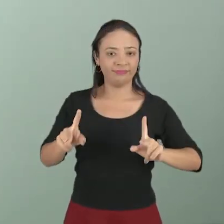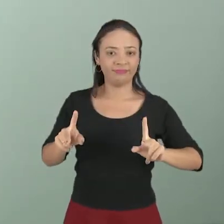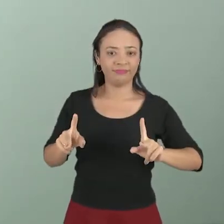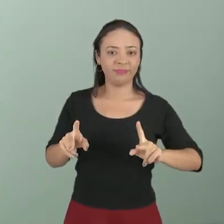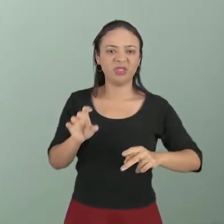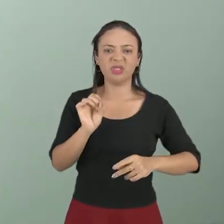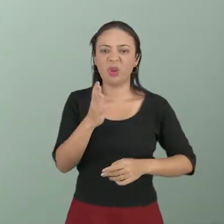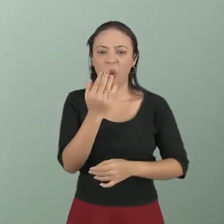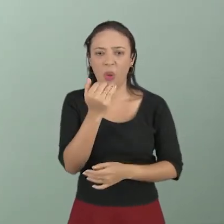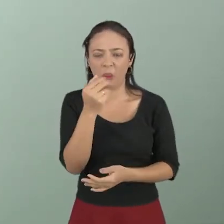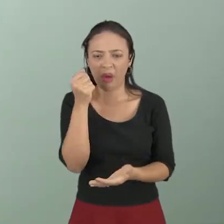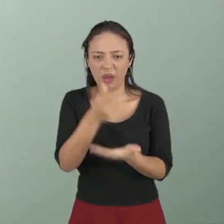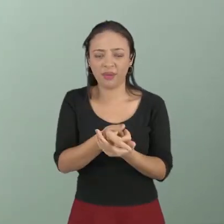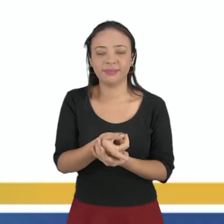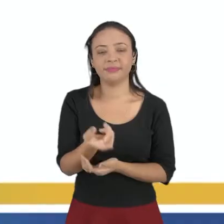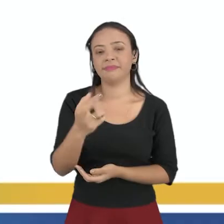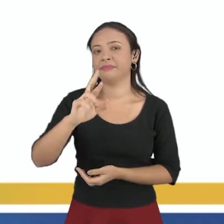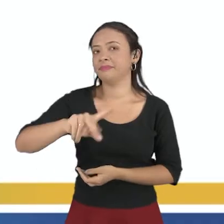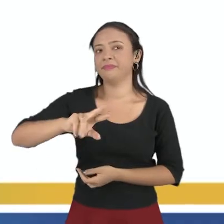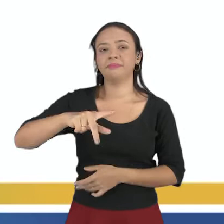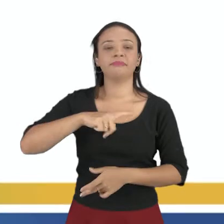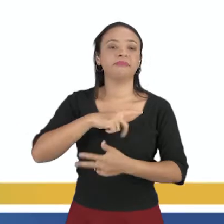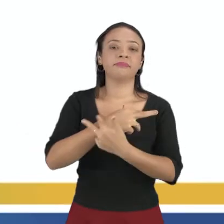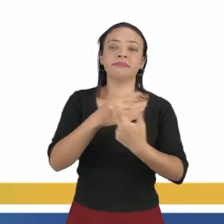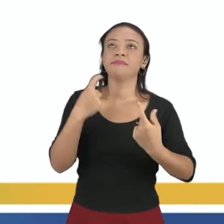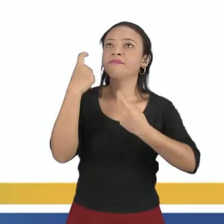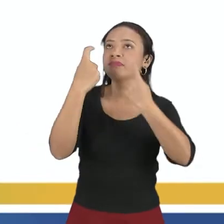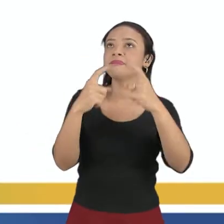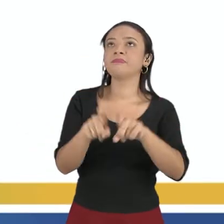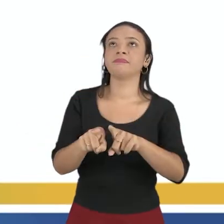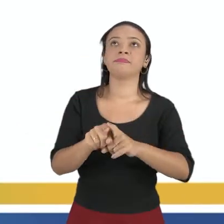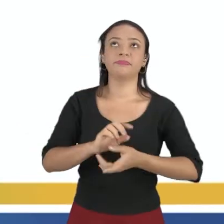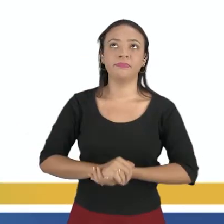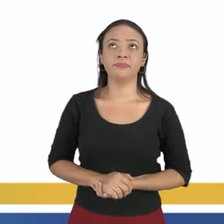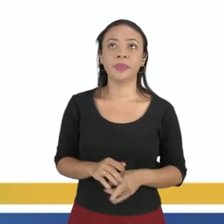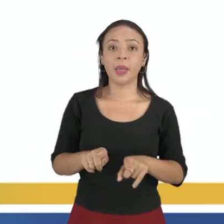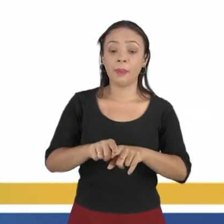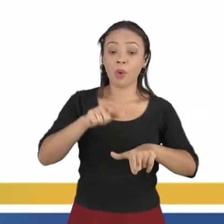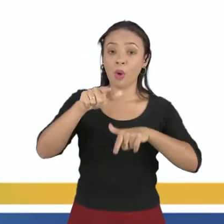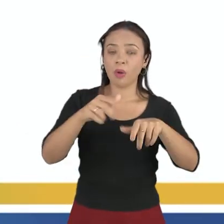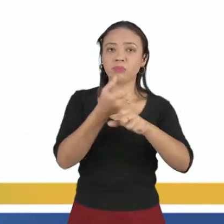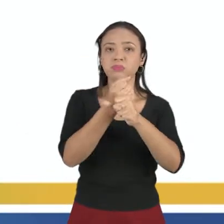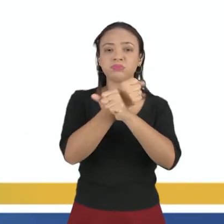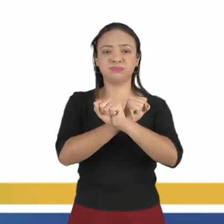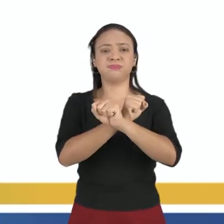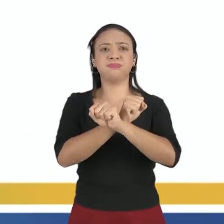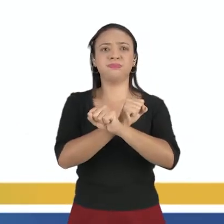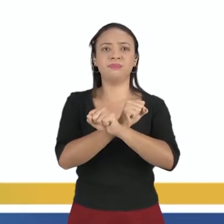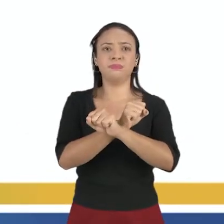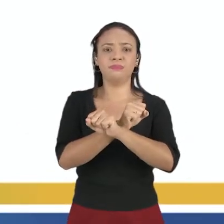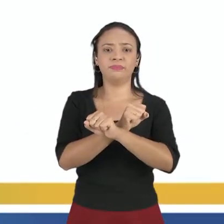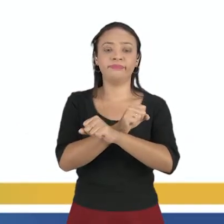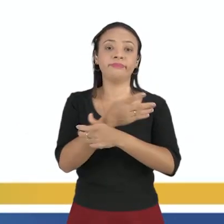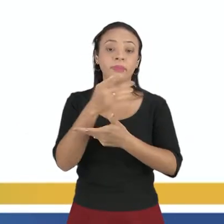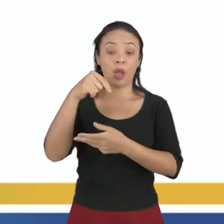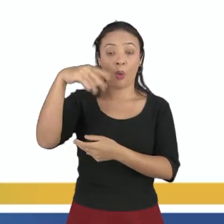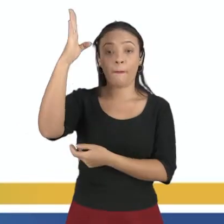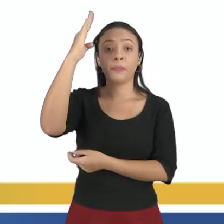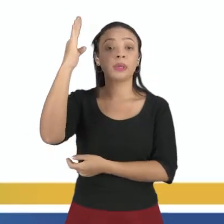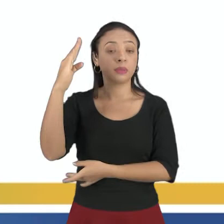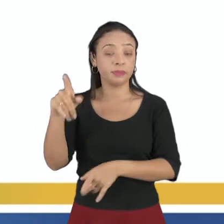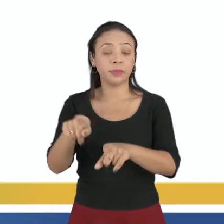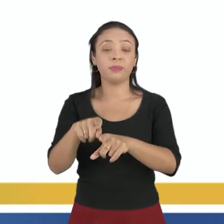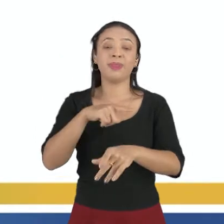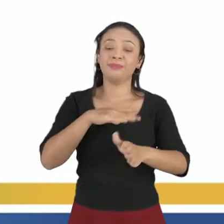comprar alimento, né? Não é. Então, o outro é o trabalho escravo. Quem não conhece trabalho escravo, né? O Brasil, por exemplo,